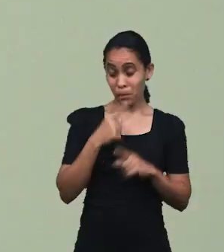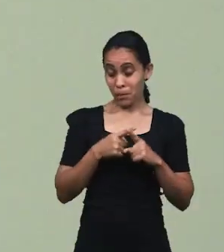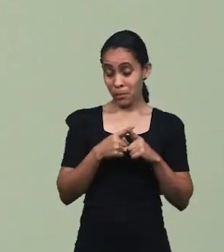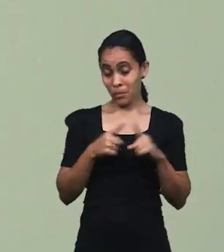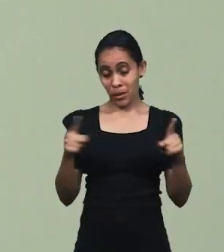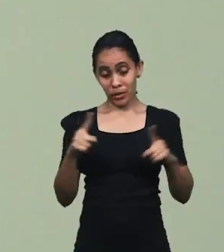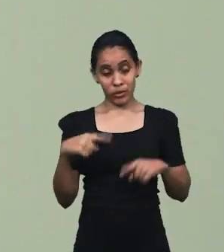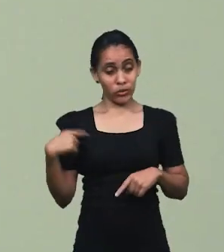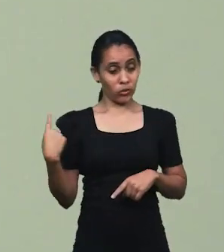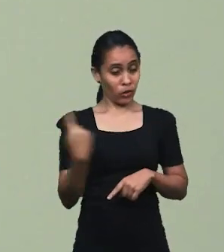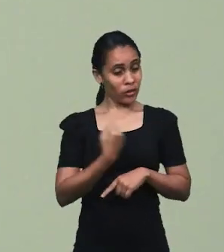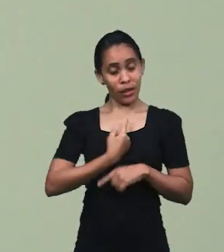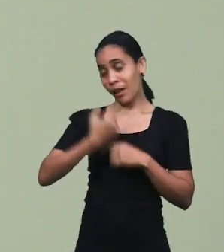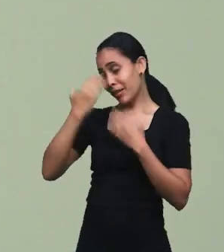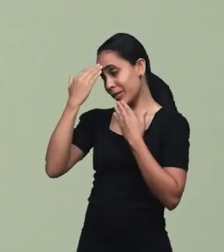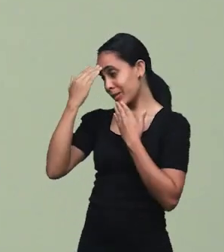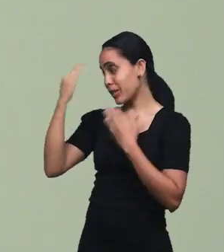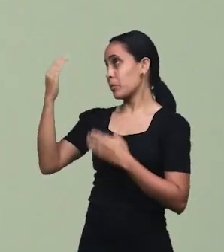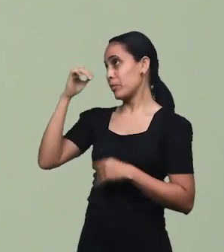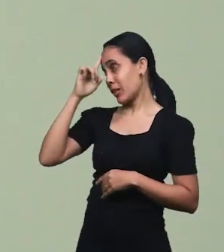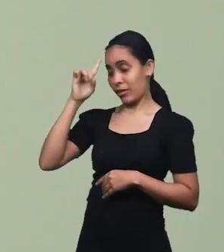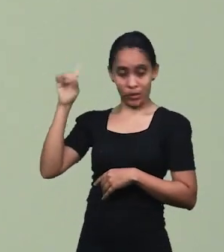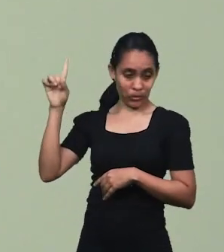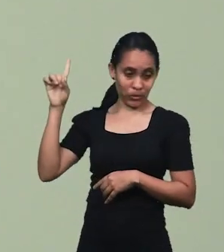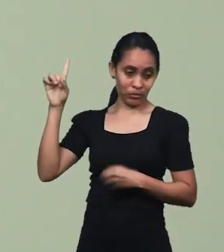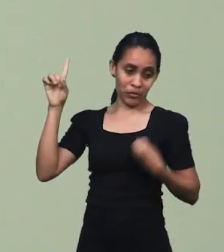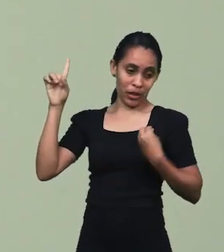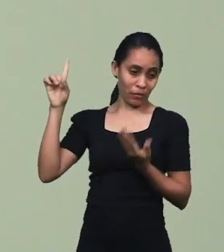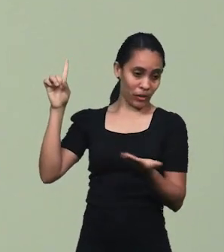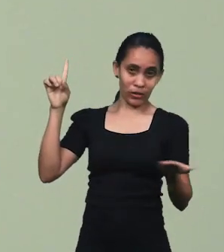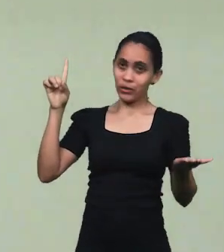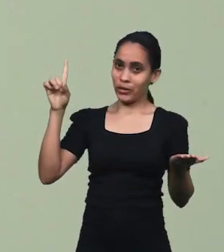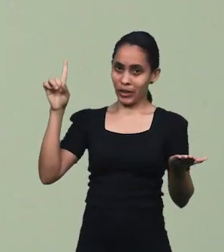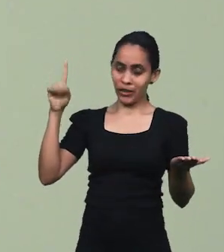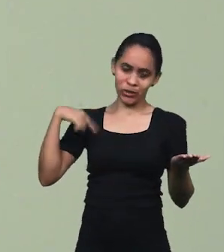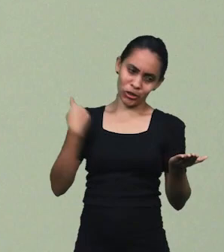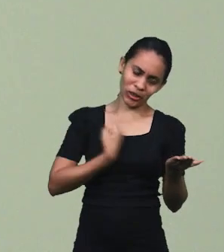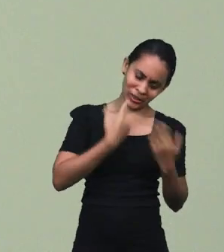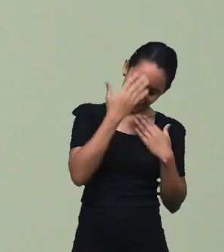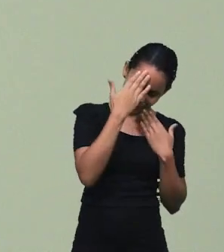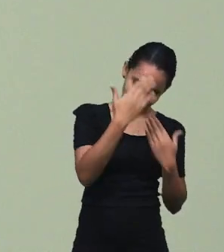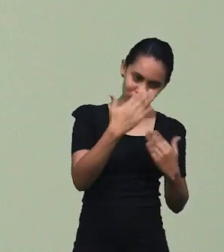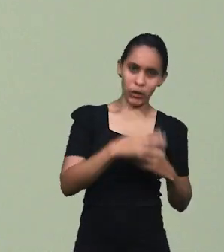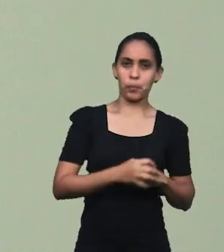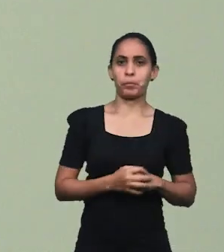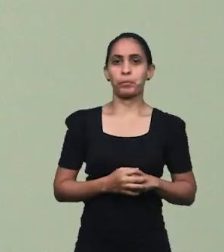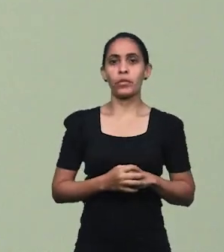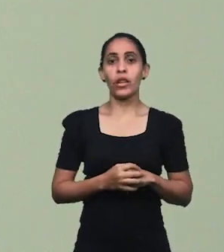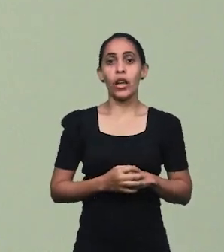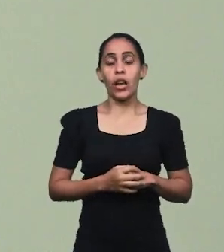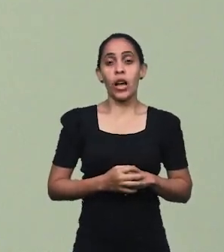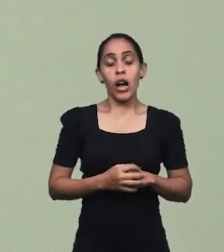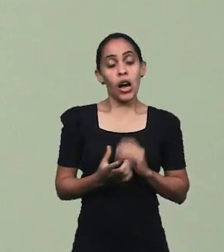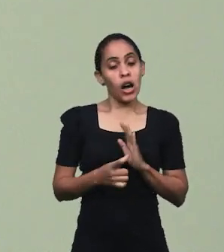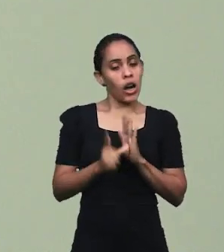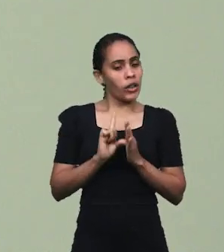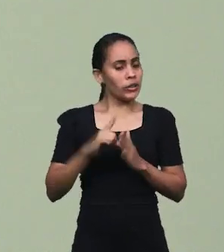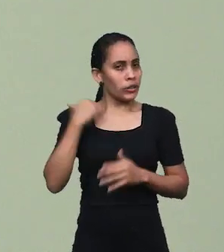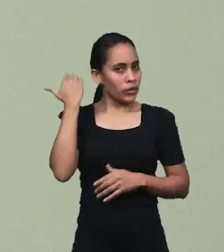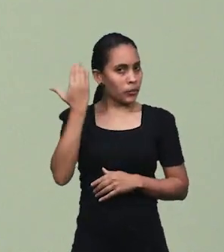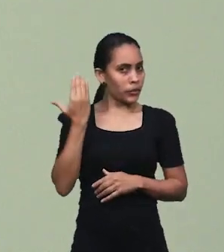Mas ainda, antes da pregação da palavra, queria dizer aos soldados e a